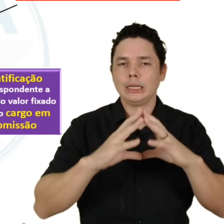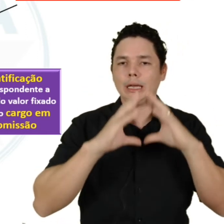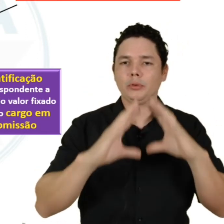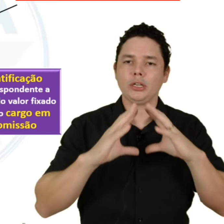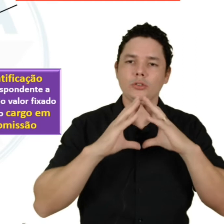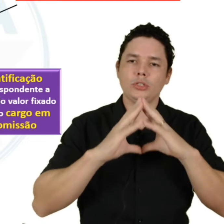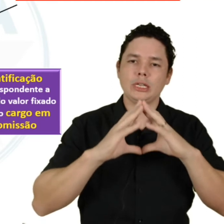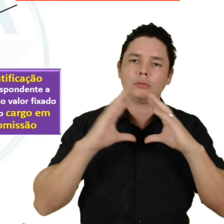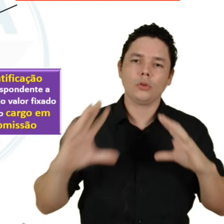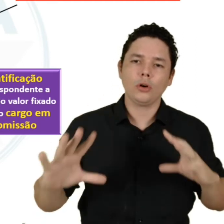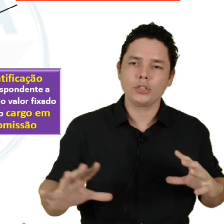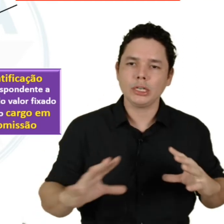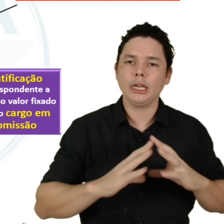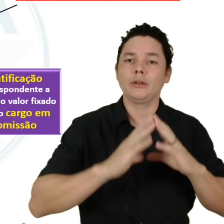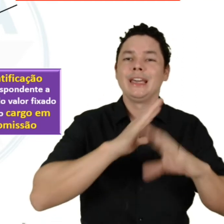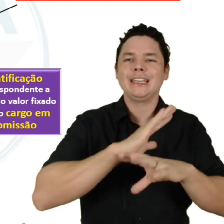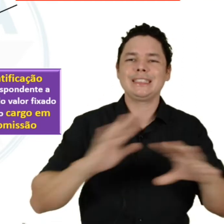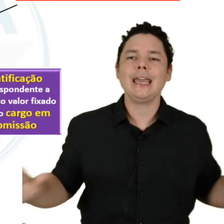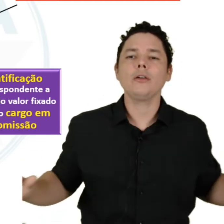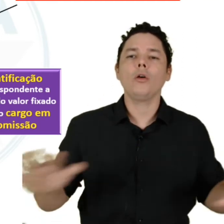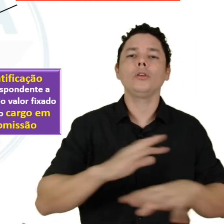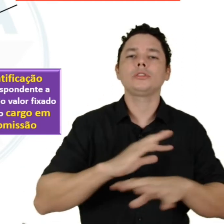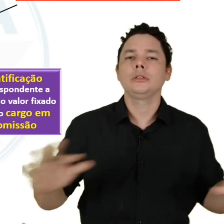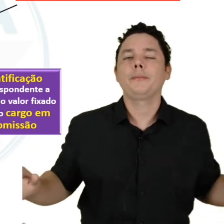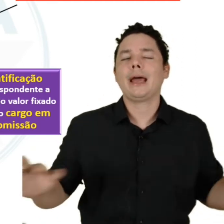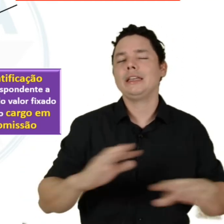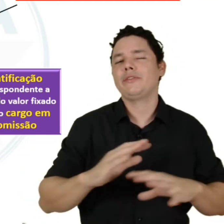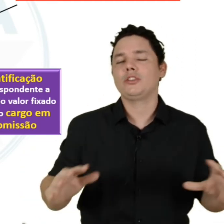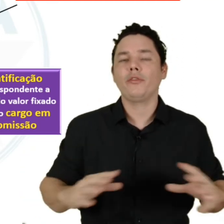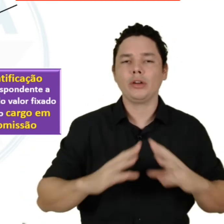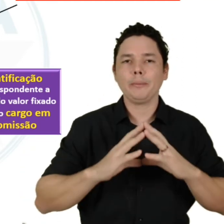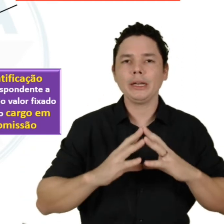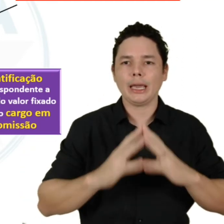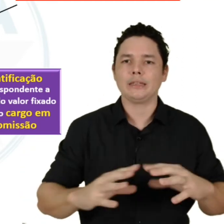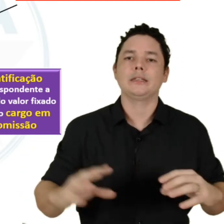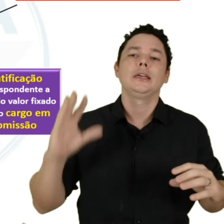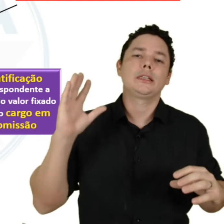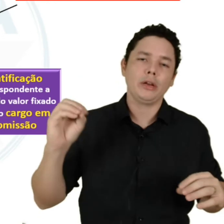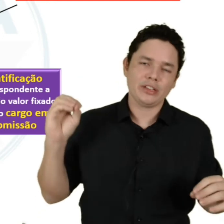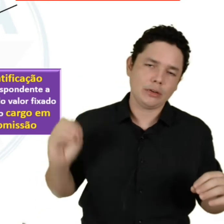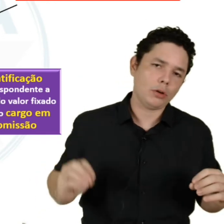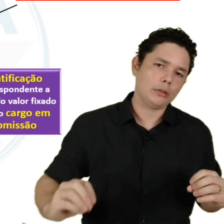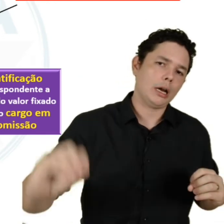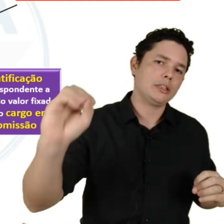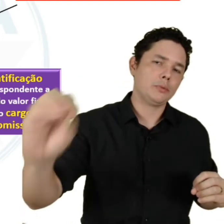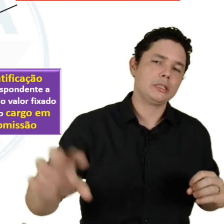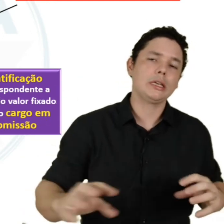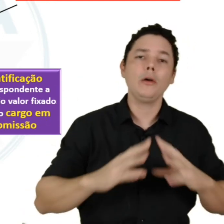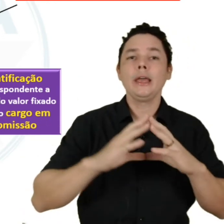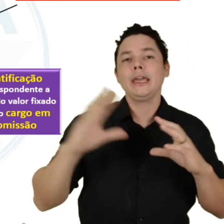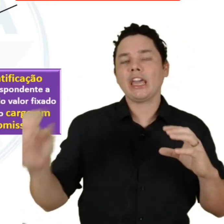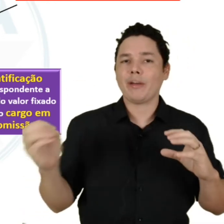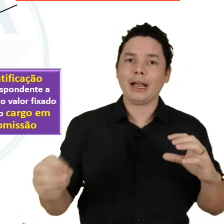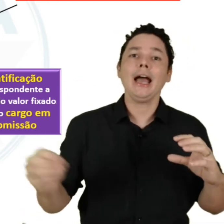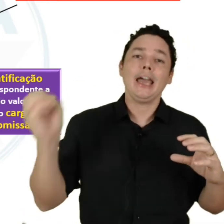cargo lá no Poder Judiciário do Rio de Janeiro e sem ônus para a esfera de governo a que pertence. Então, ele vai ser colocado à